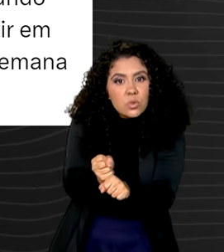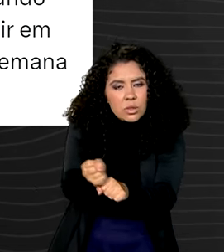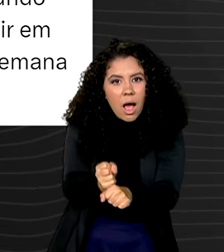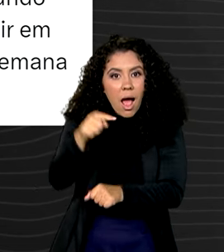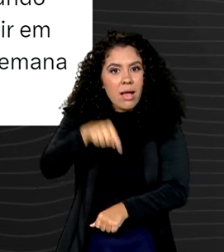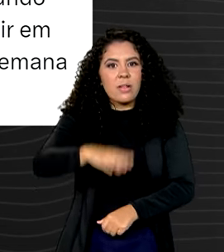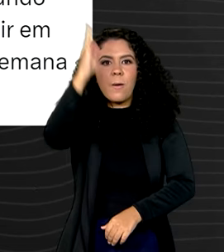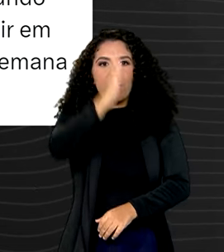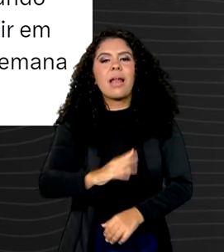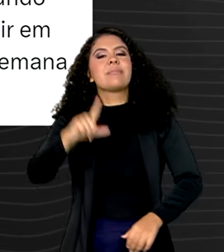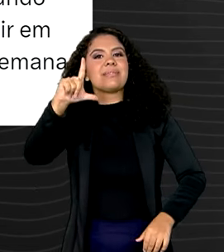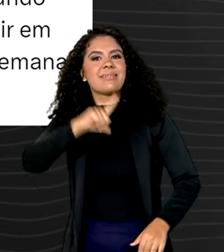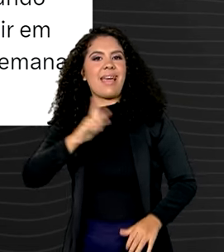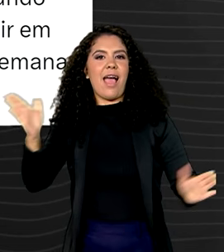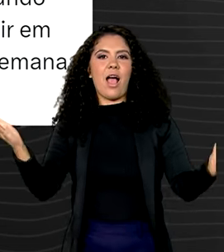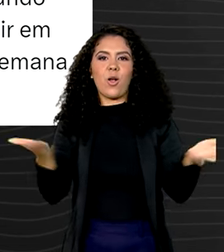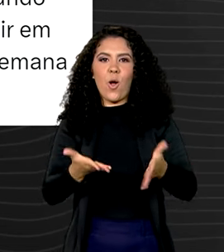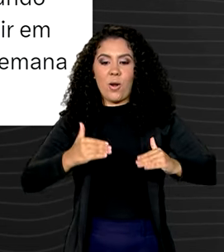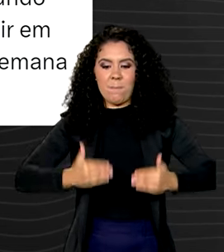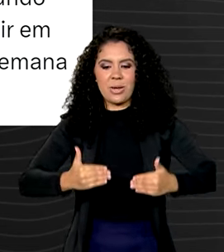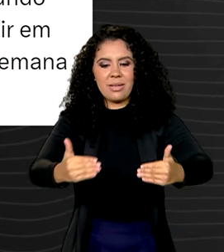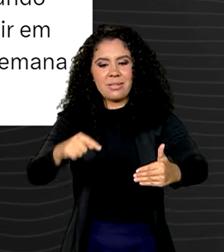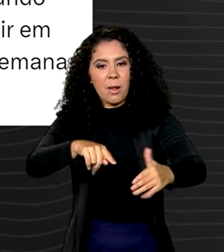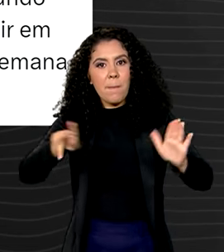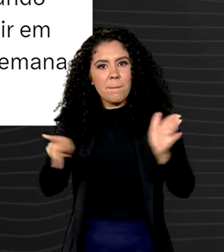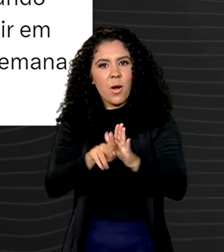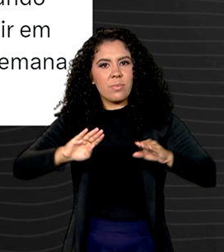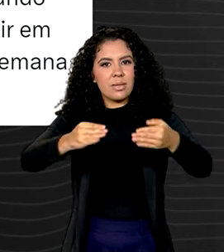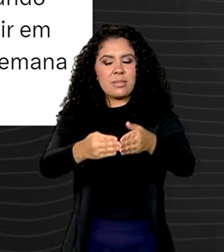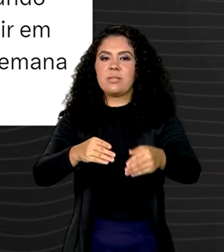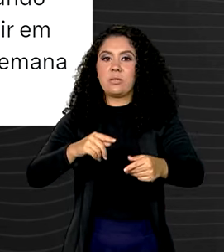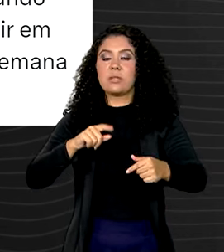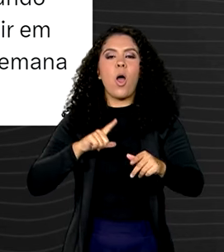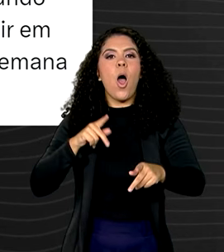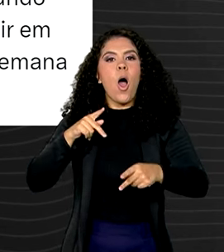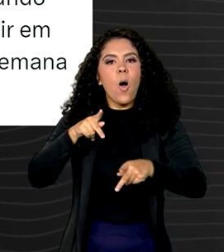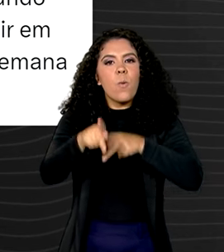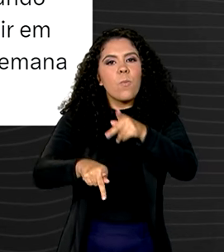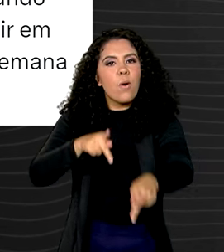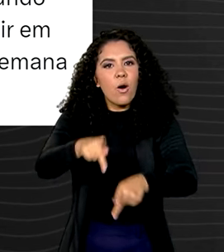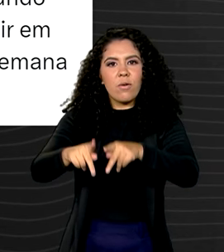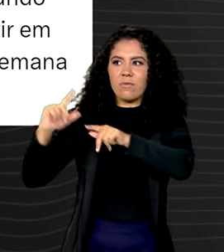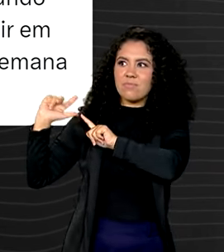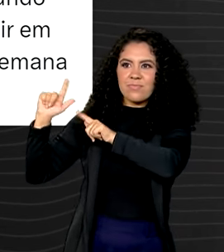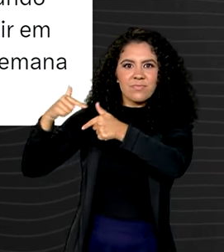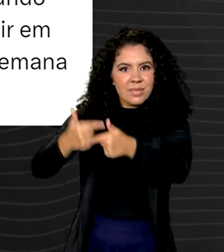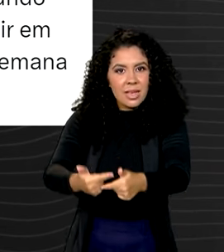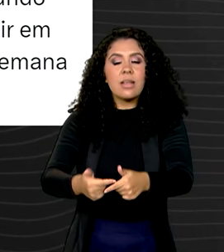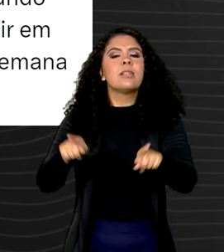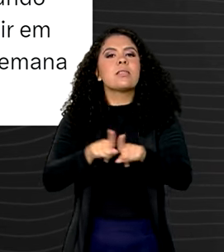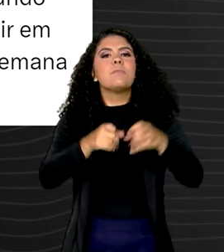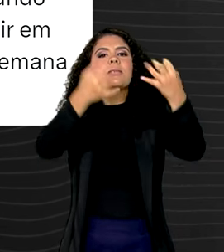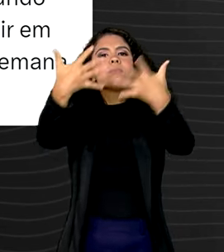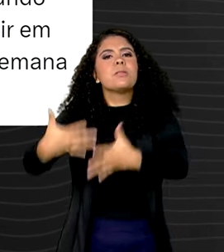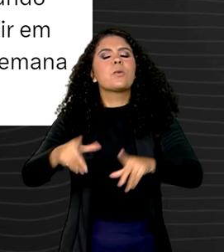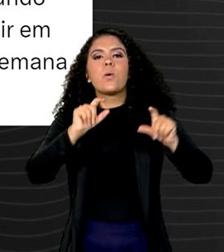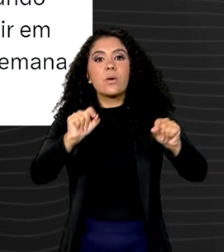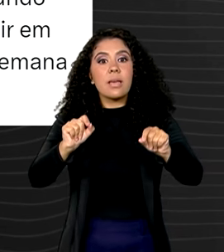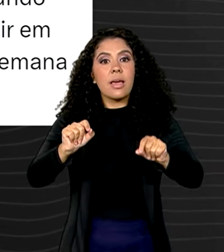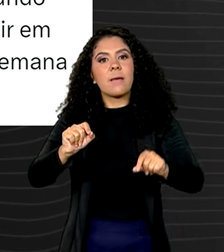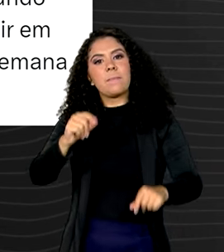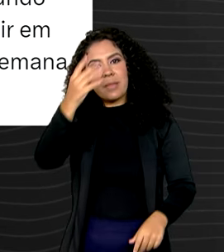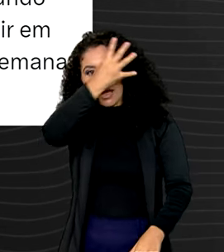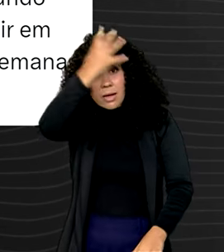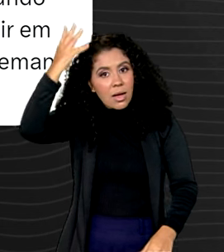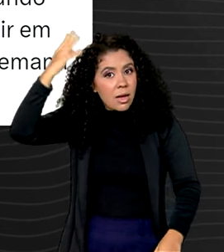ministério para tratar as questões referentes aos povos originários. Aniele destacou o trecho em que Guajajara disse